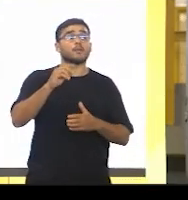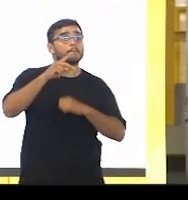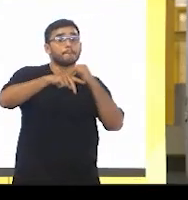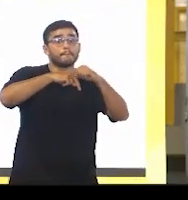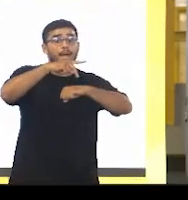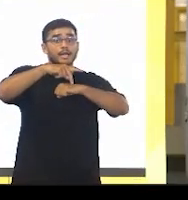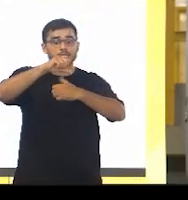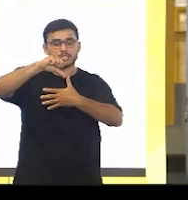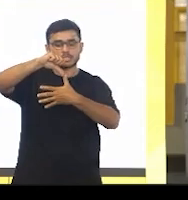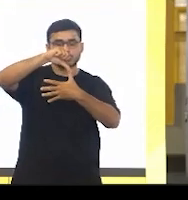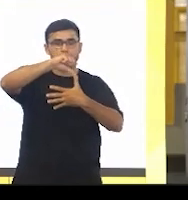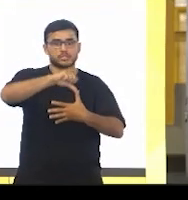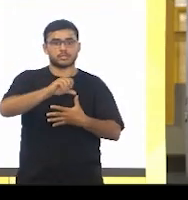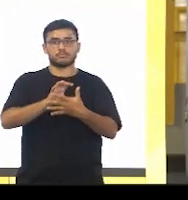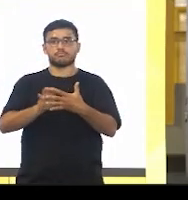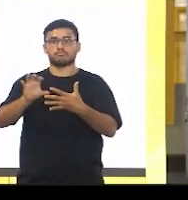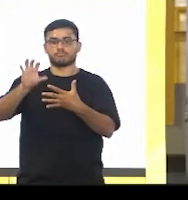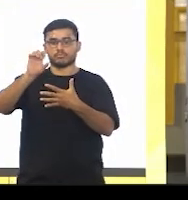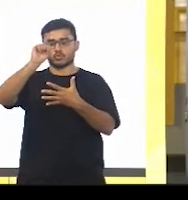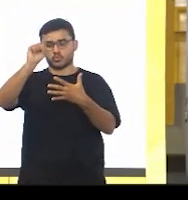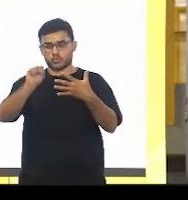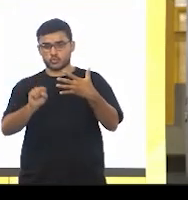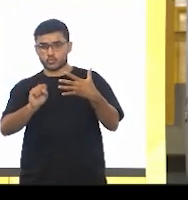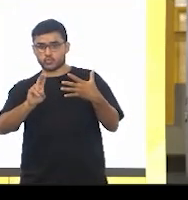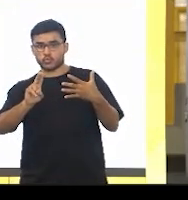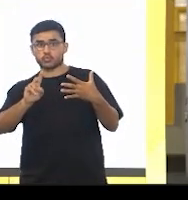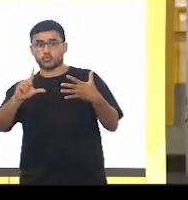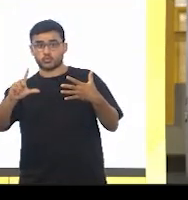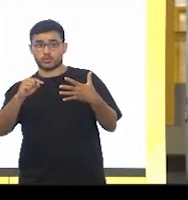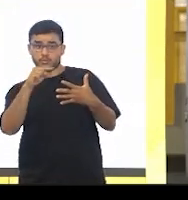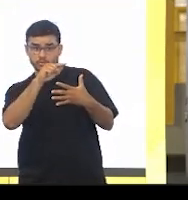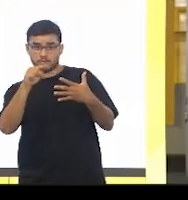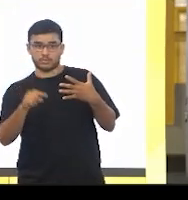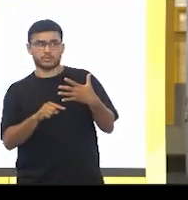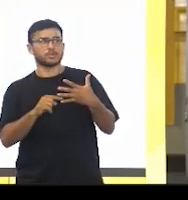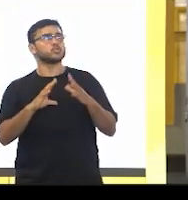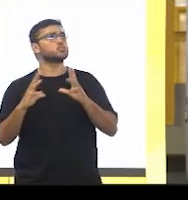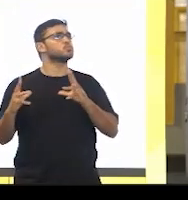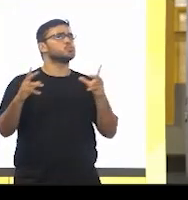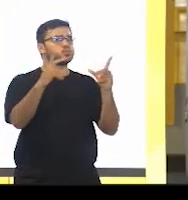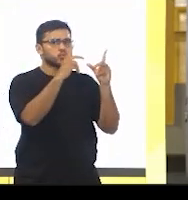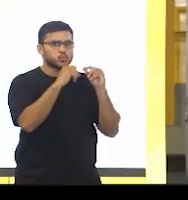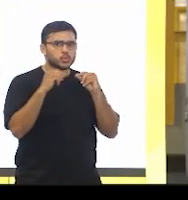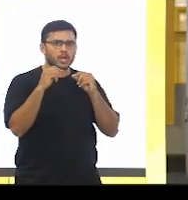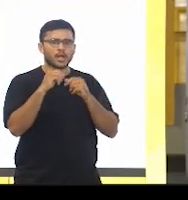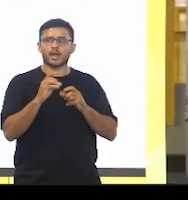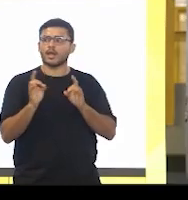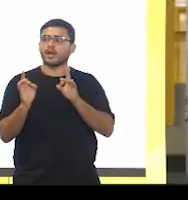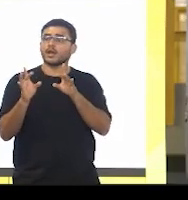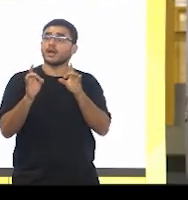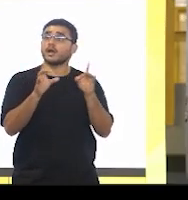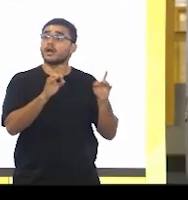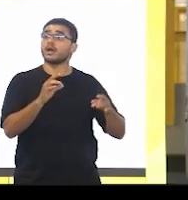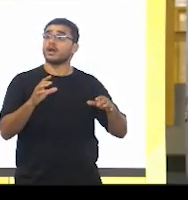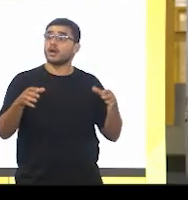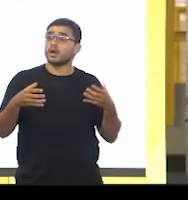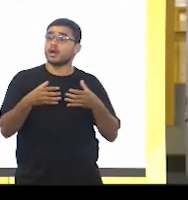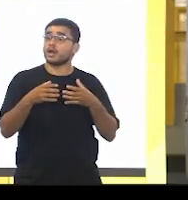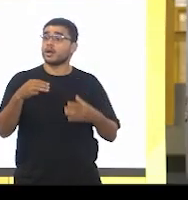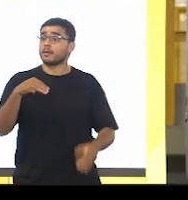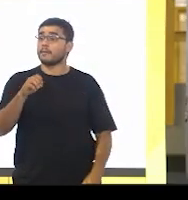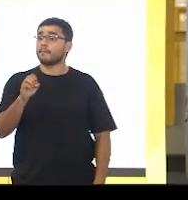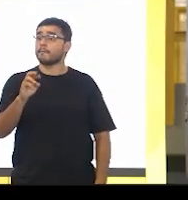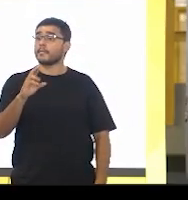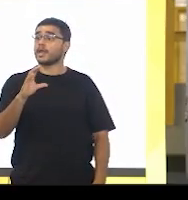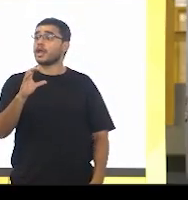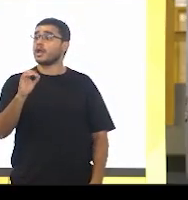do Sul, Mercosul. Ainda não é um mercado comum. O Mercosul, ele é o quê?